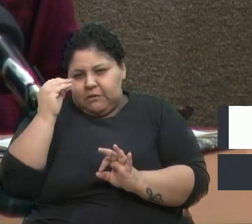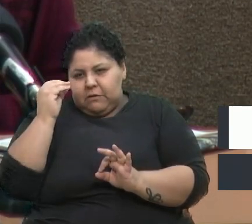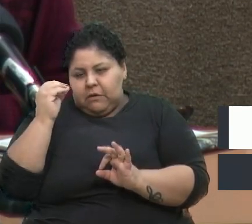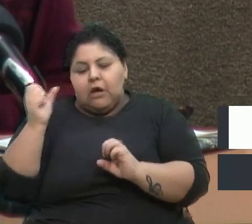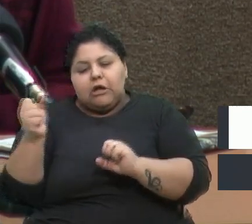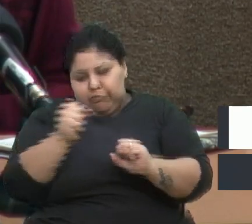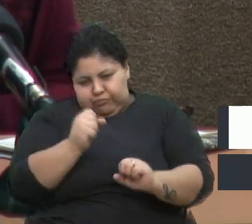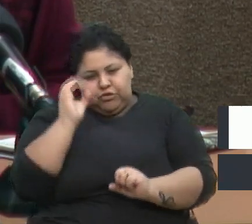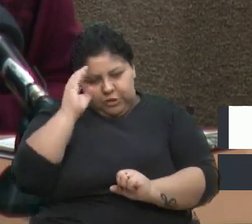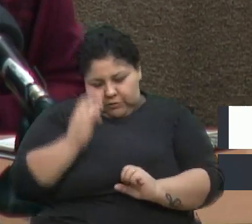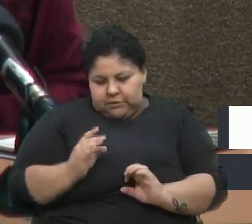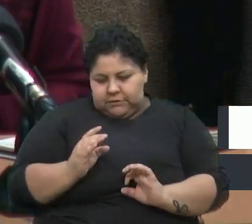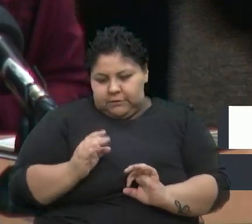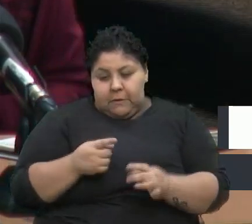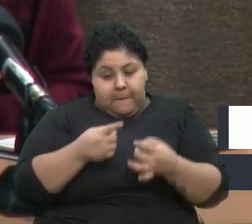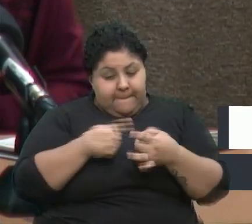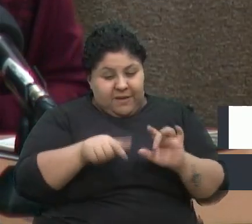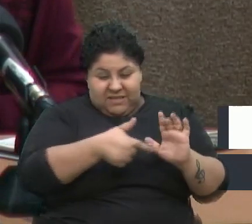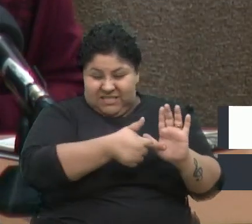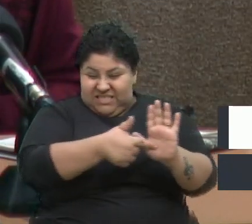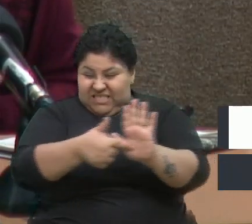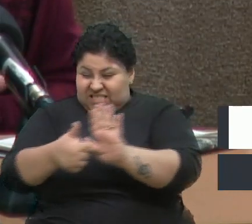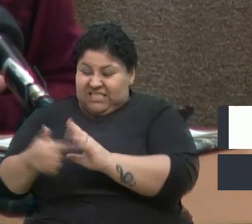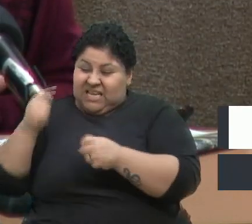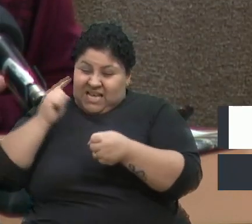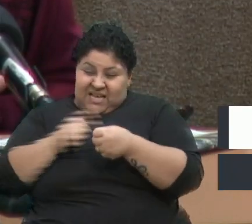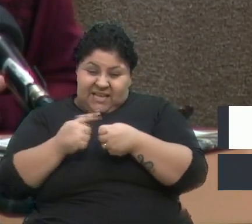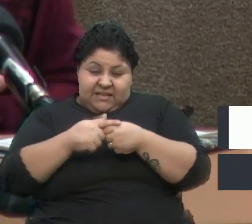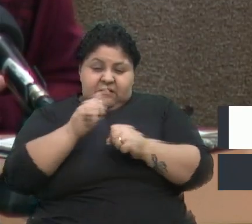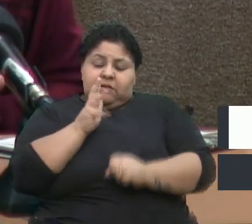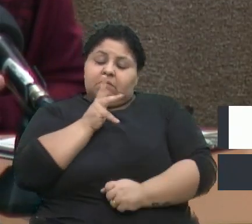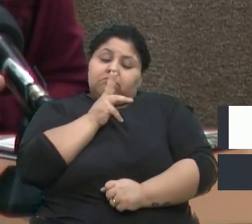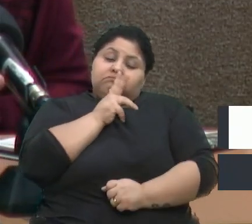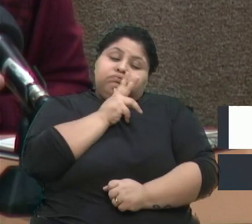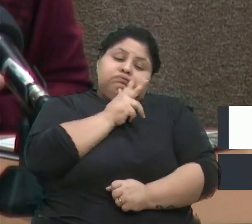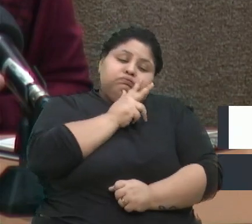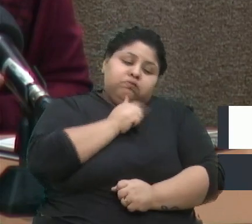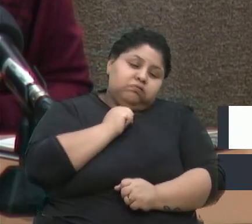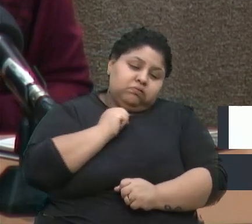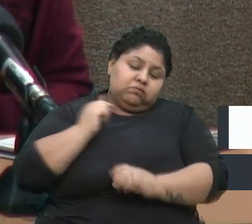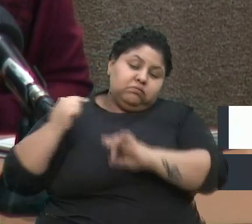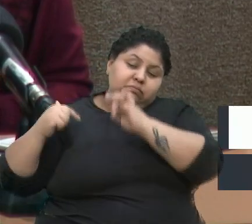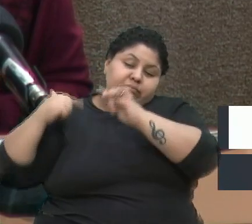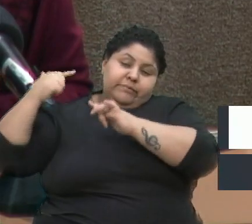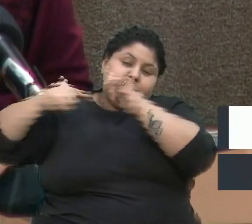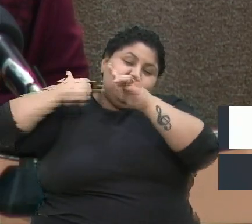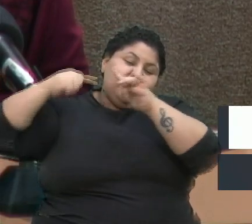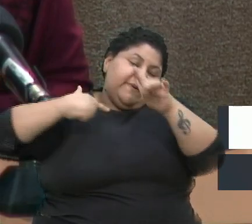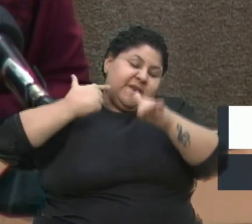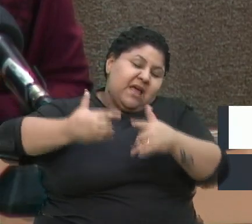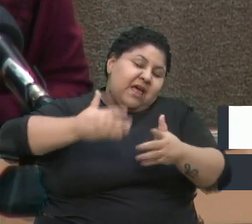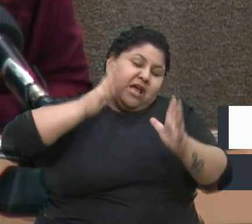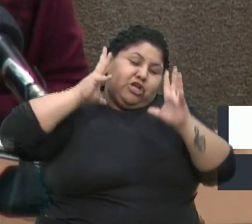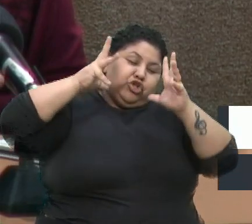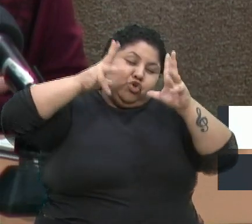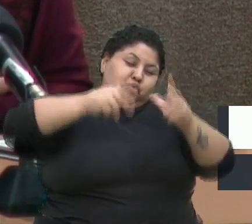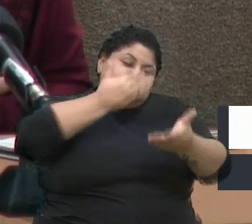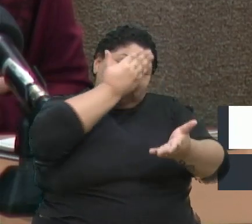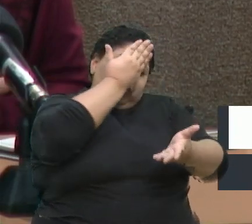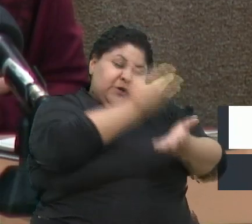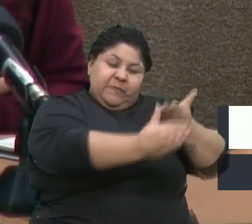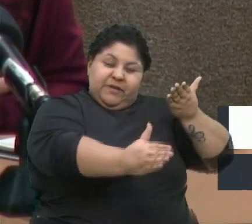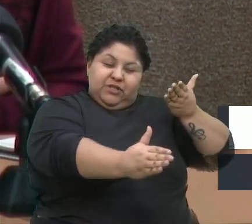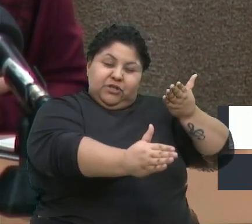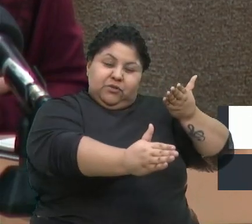para mostrar o quanto a cidade vai demorar ainda para recuperar tudo que foi perdido. E tudo aquilo que foi criado durante